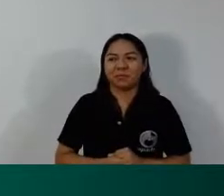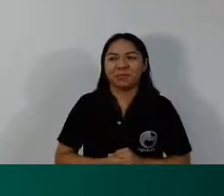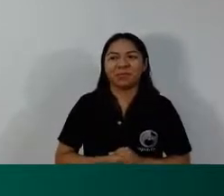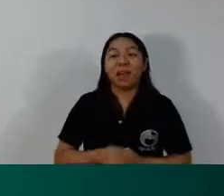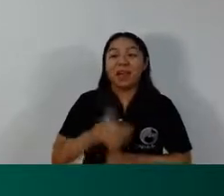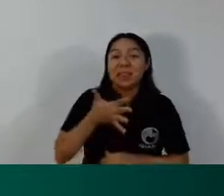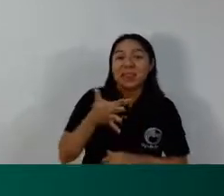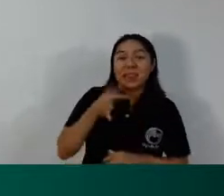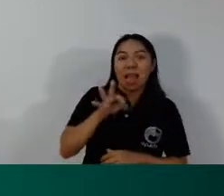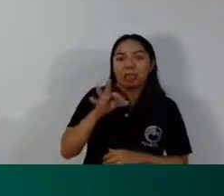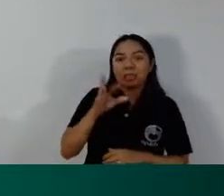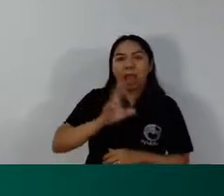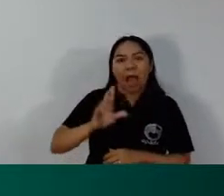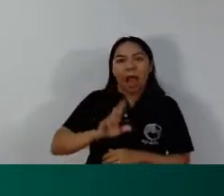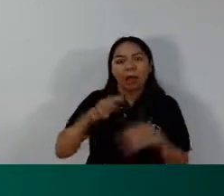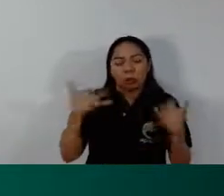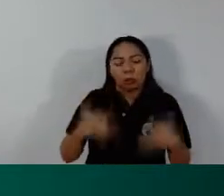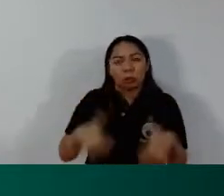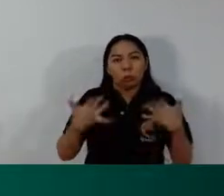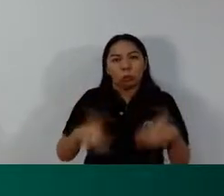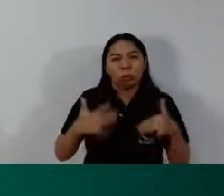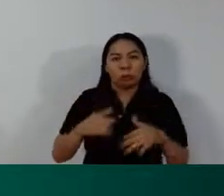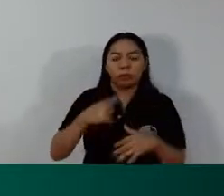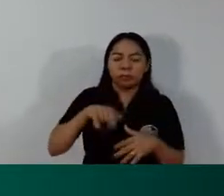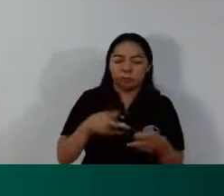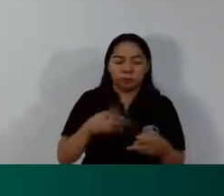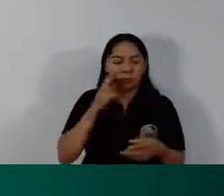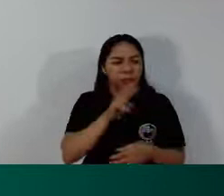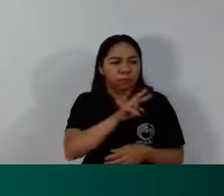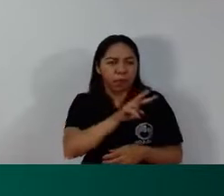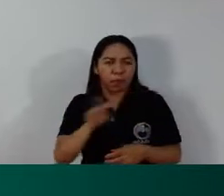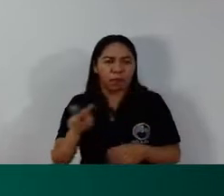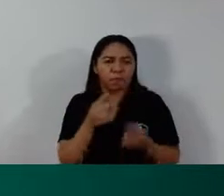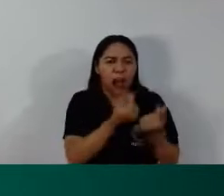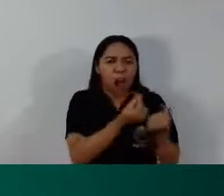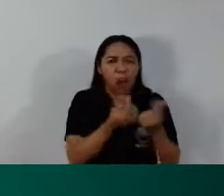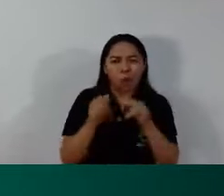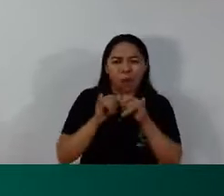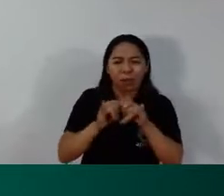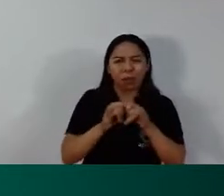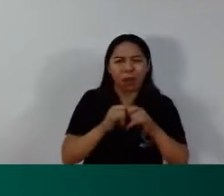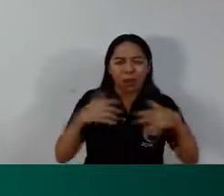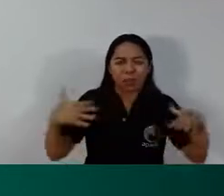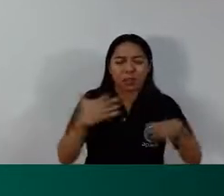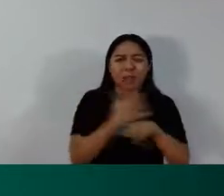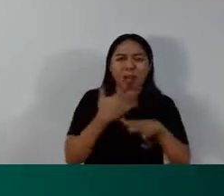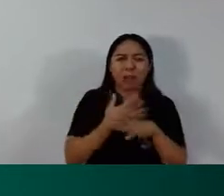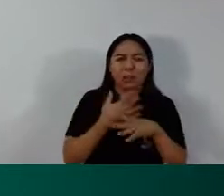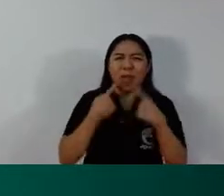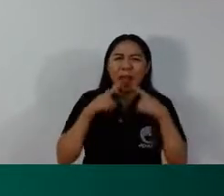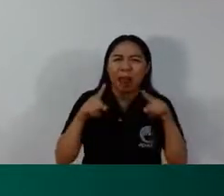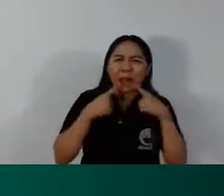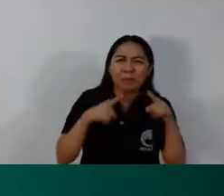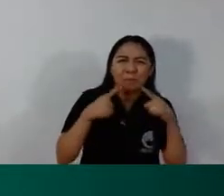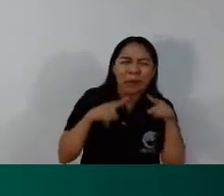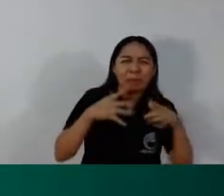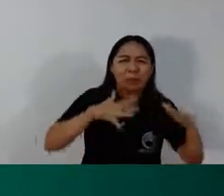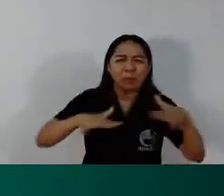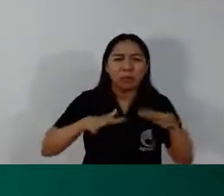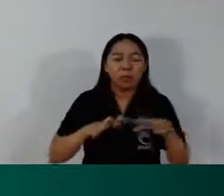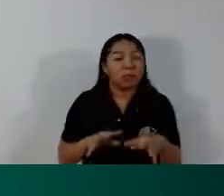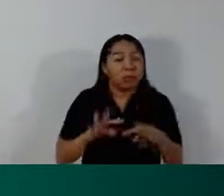reais a carne de lata meu povo você vê no supermercado as coisas tudo aumento da cidade se movimentando reclamando sobre isso